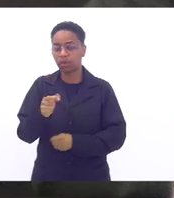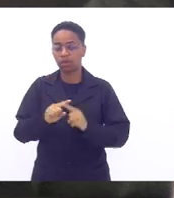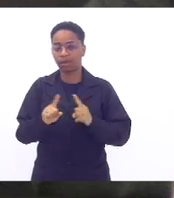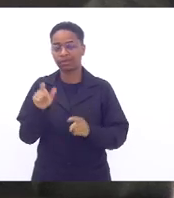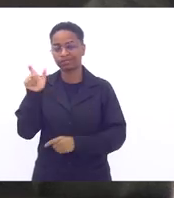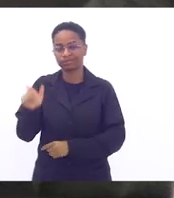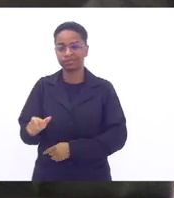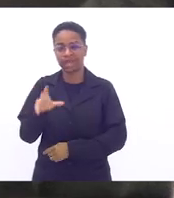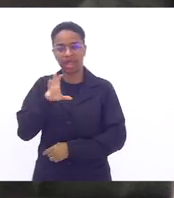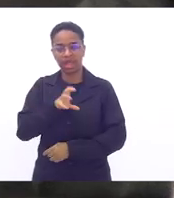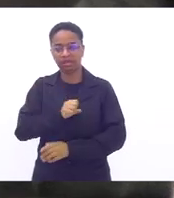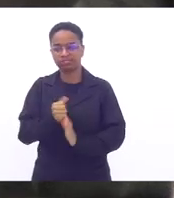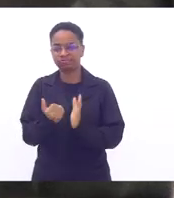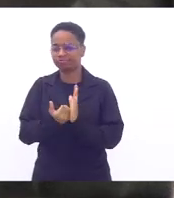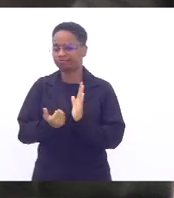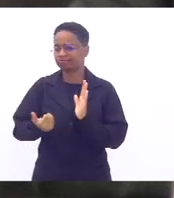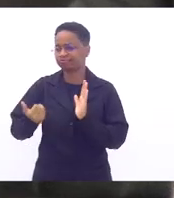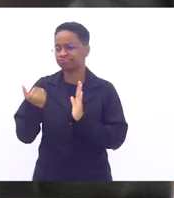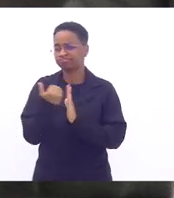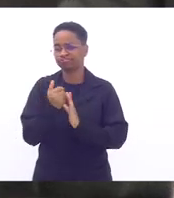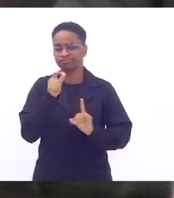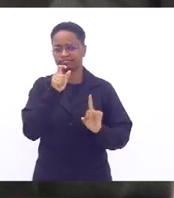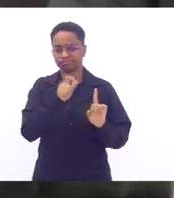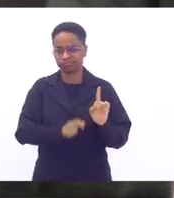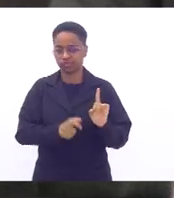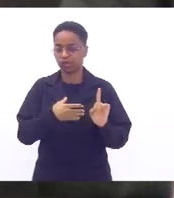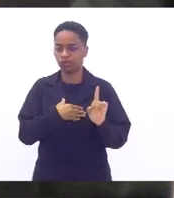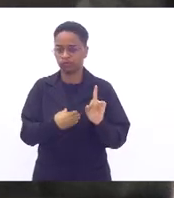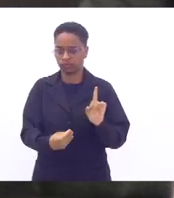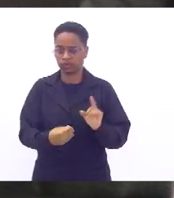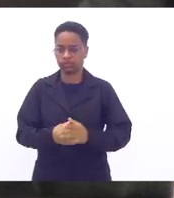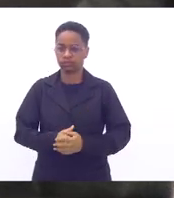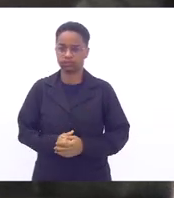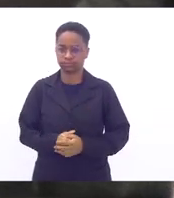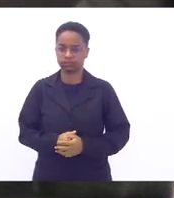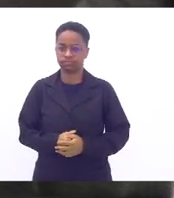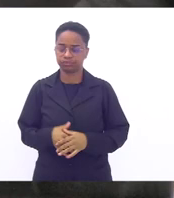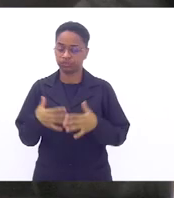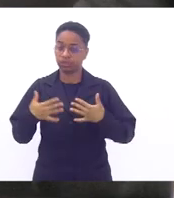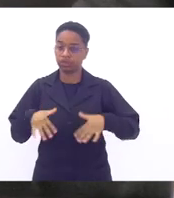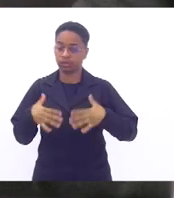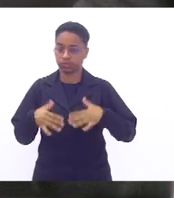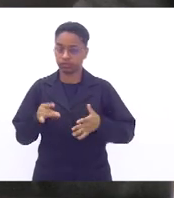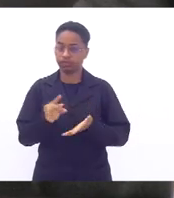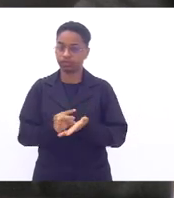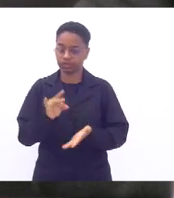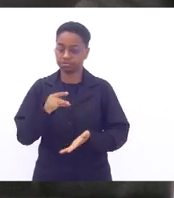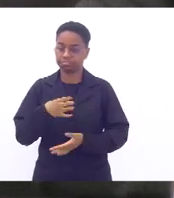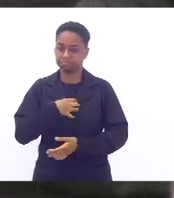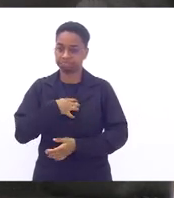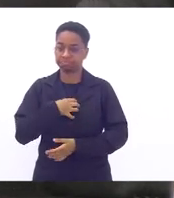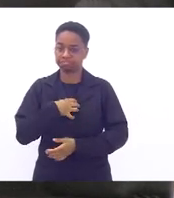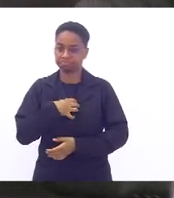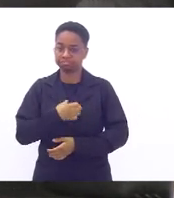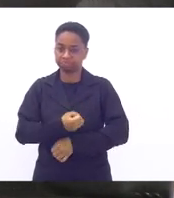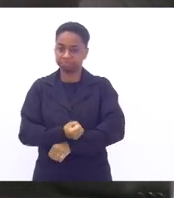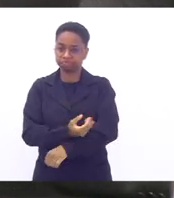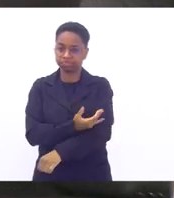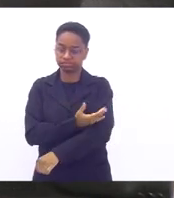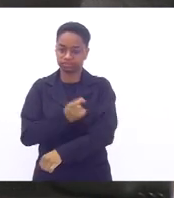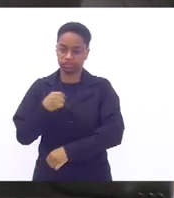Ela demonstrou pelo seu filho é algo que toca a todos